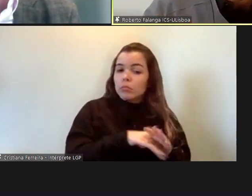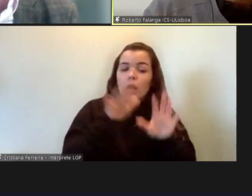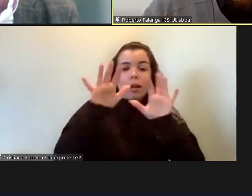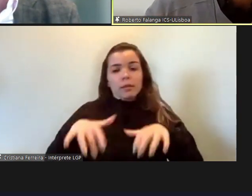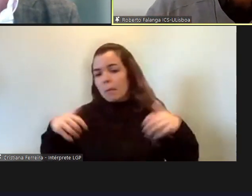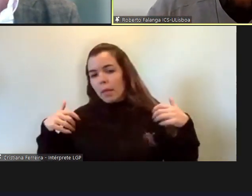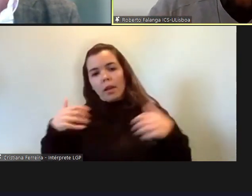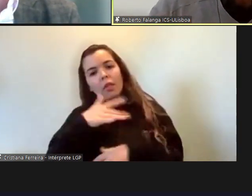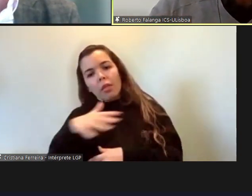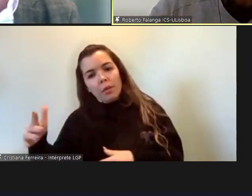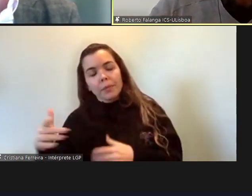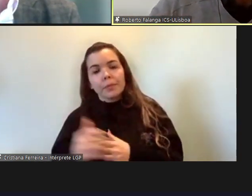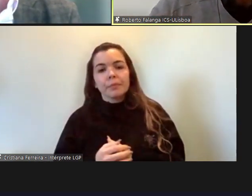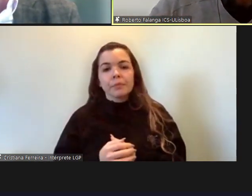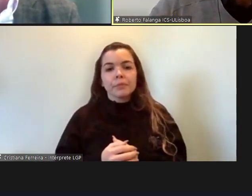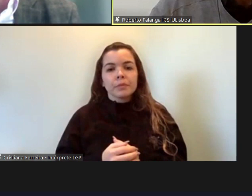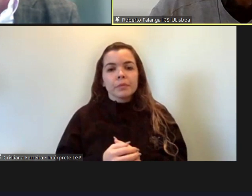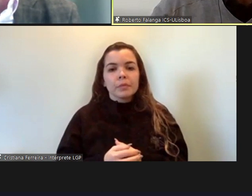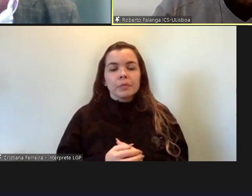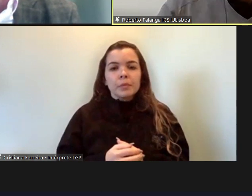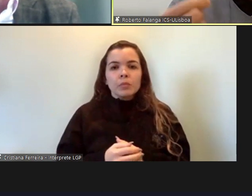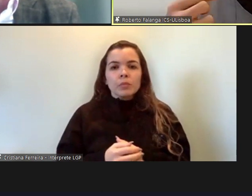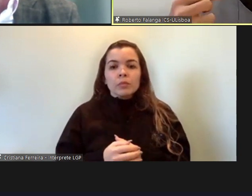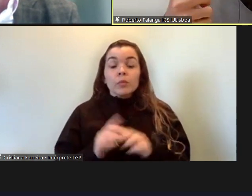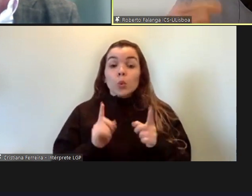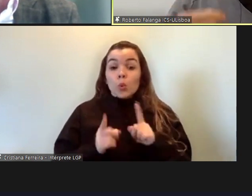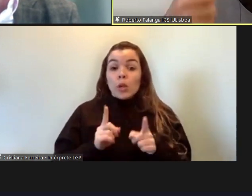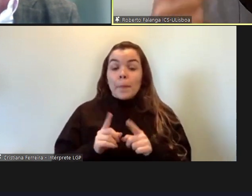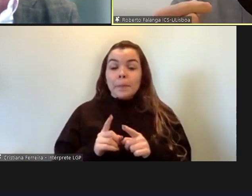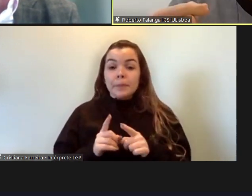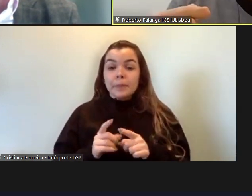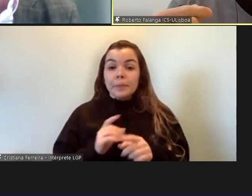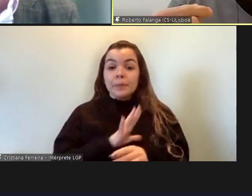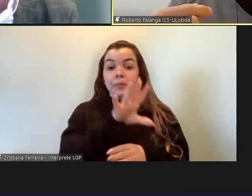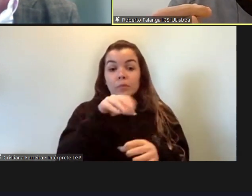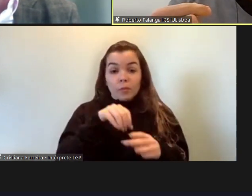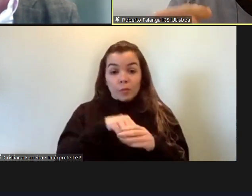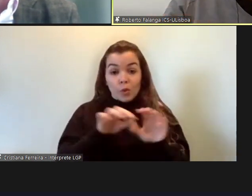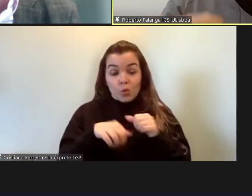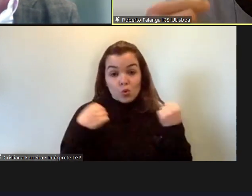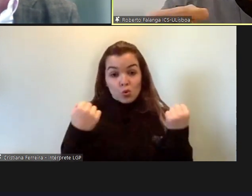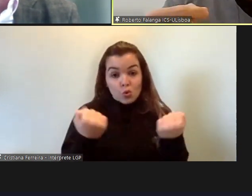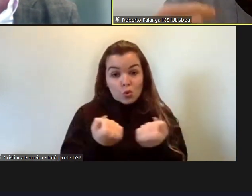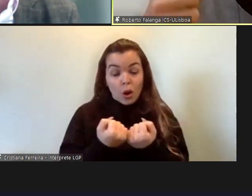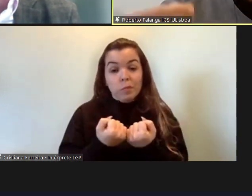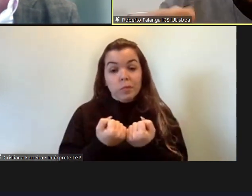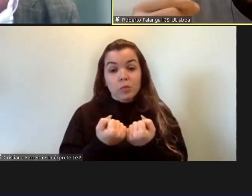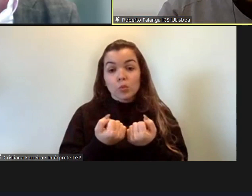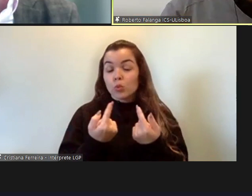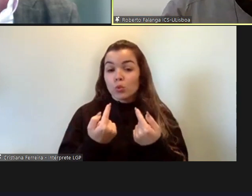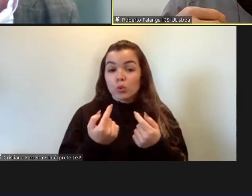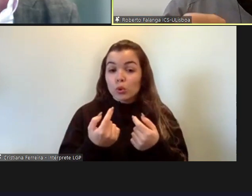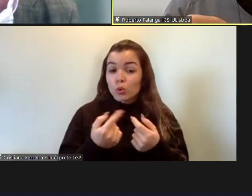tal, é que a inclusão social não acontece sozinha,